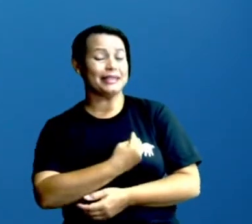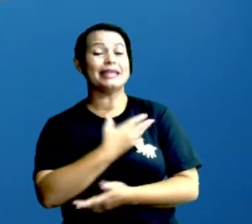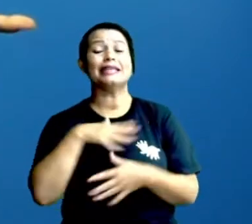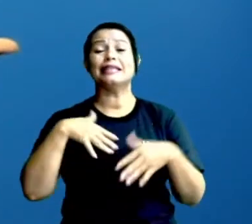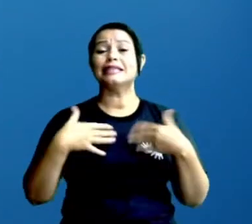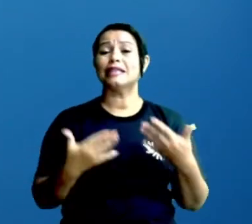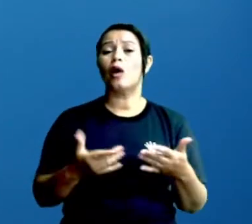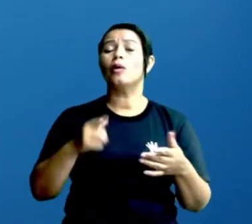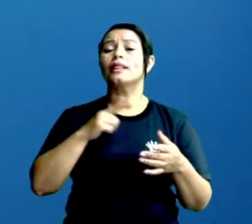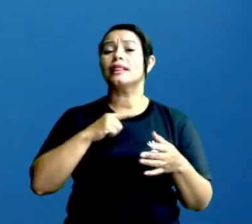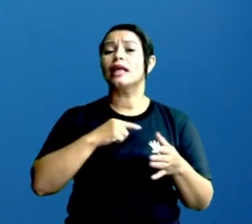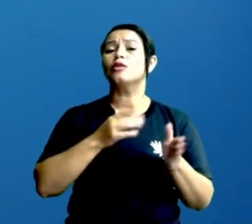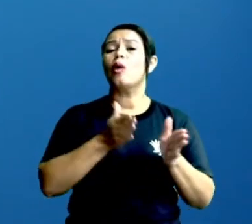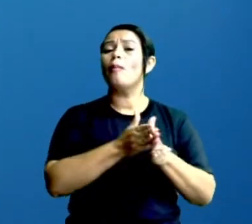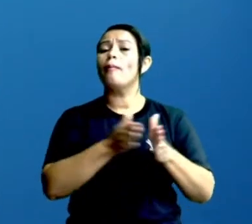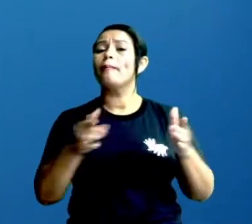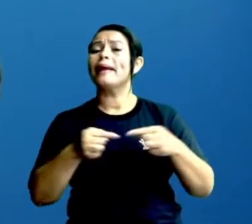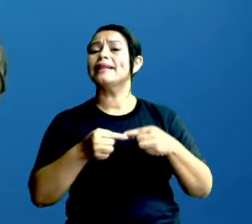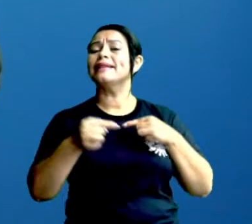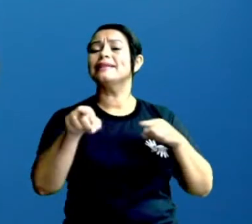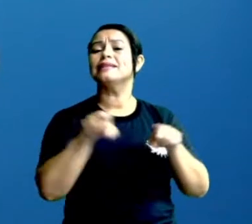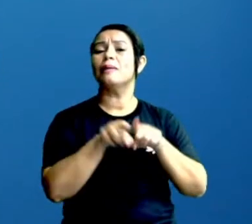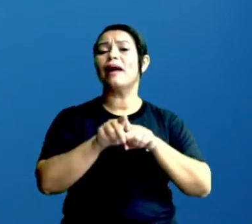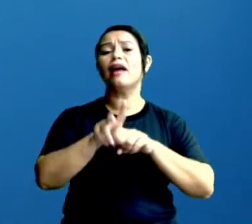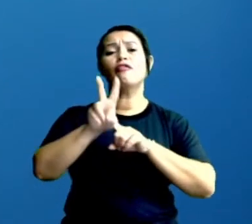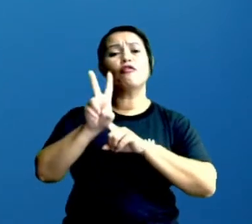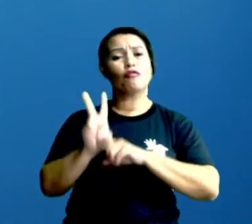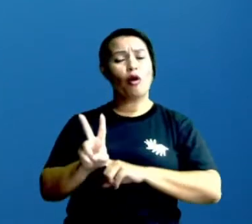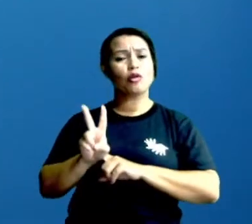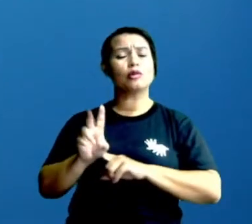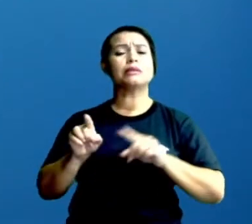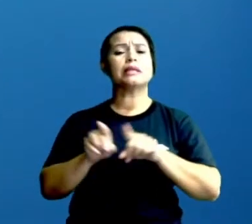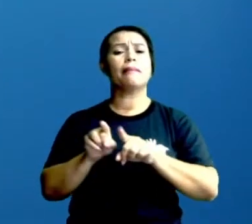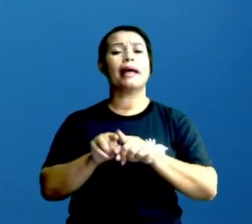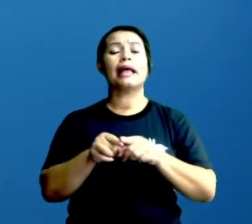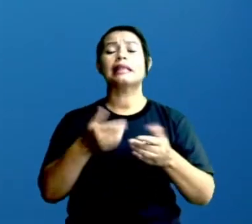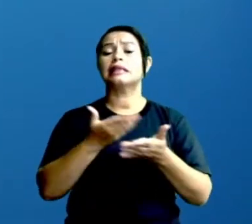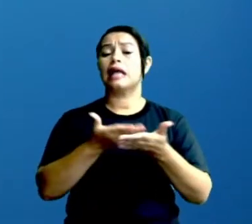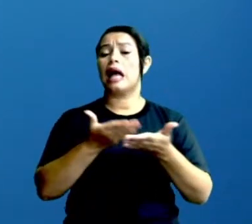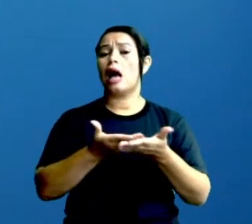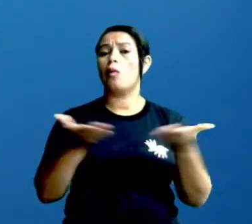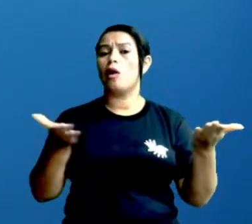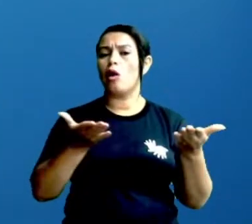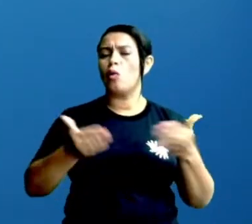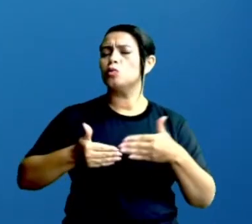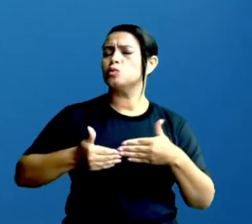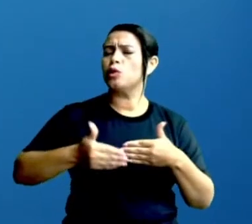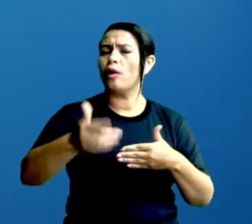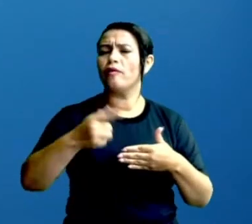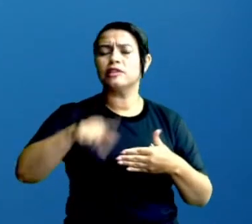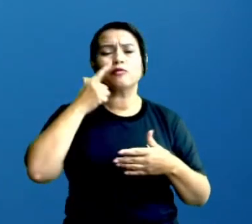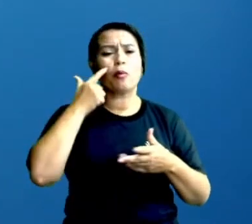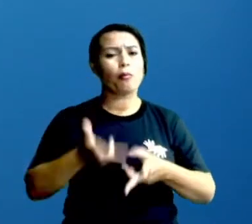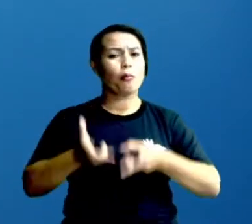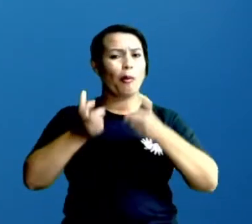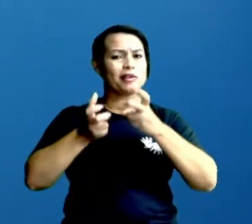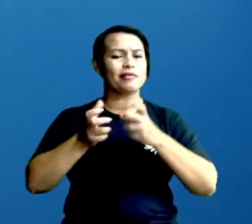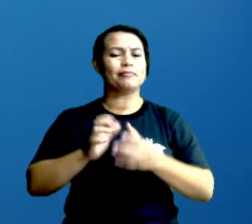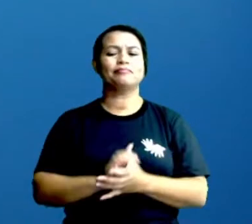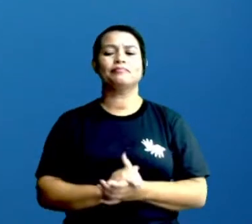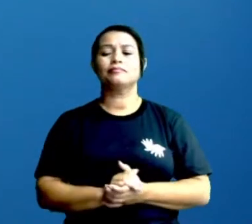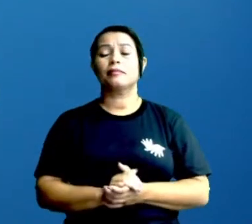E medidas de volume não é diferente. No decorrer da aula hoje, vocês vão observar isso,